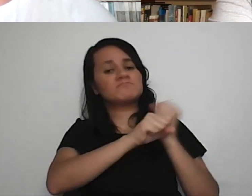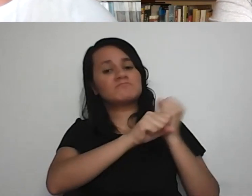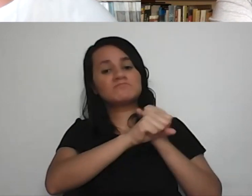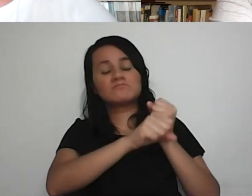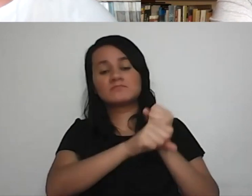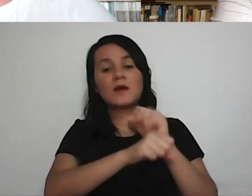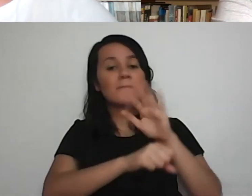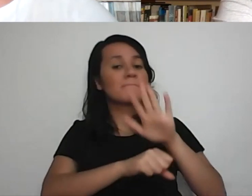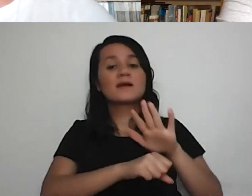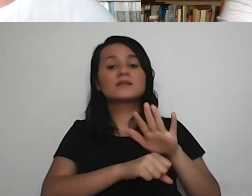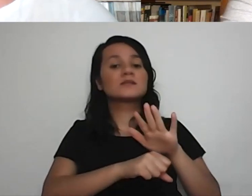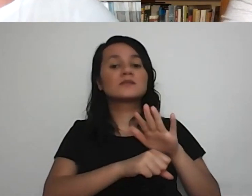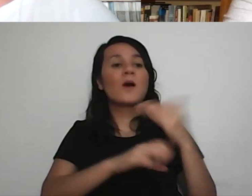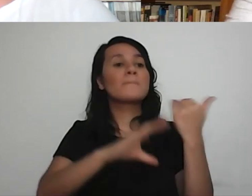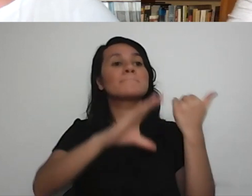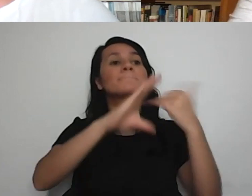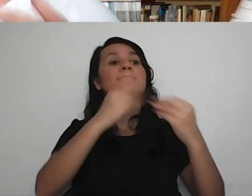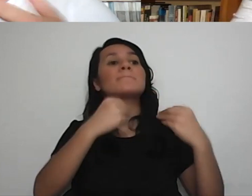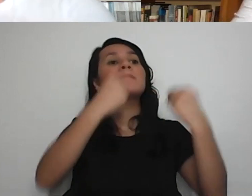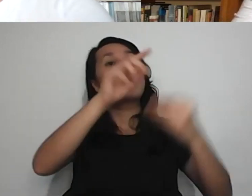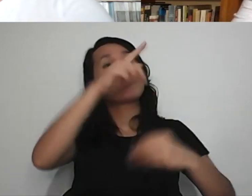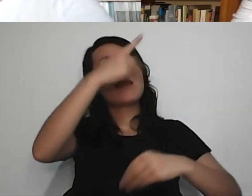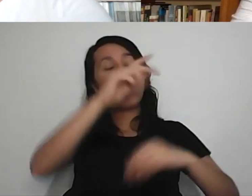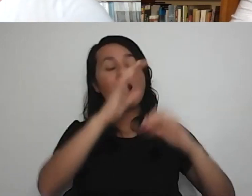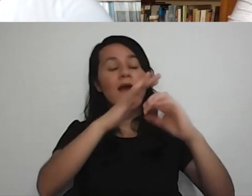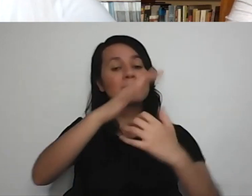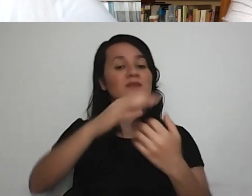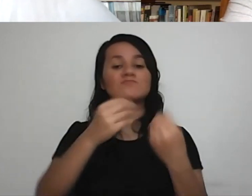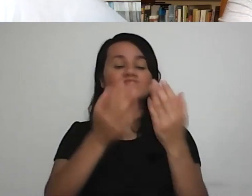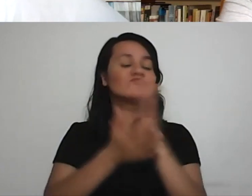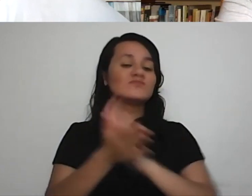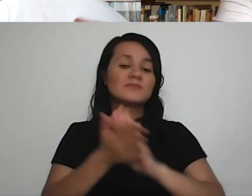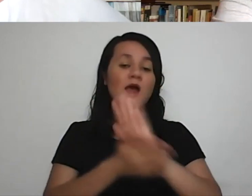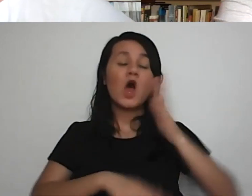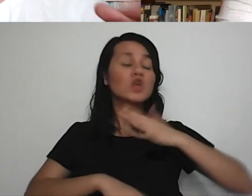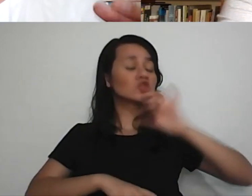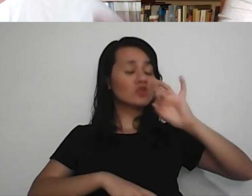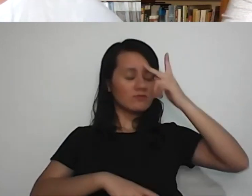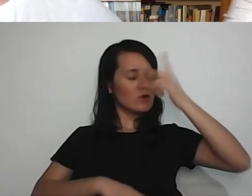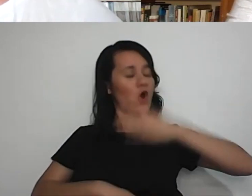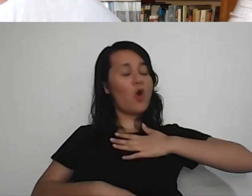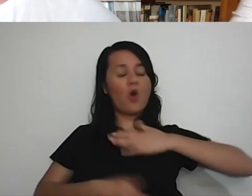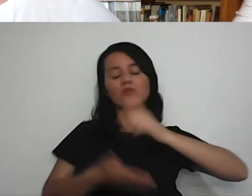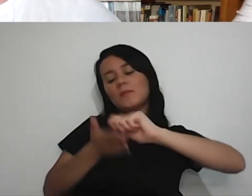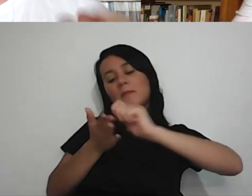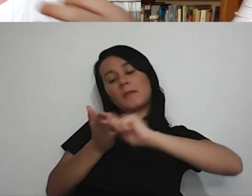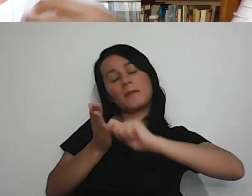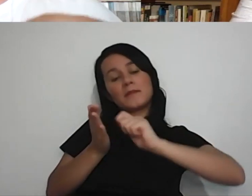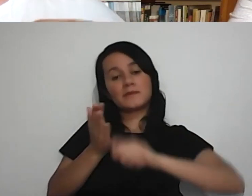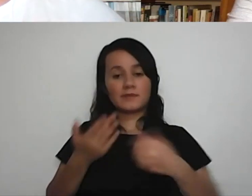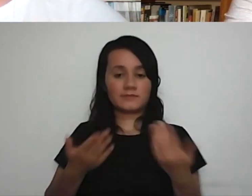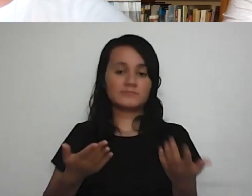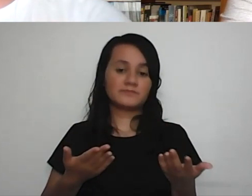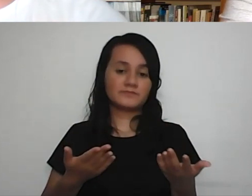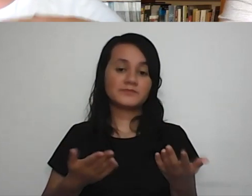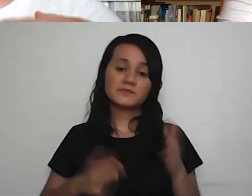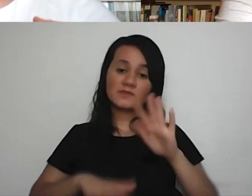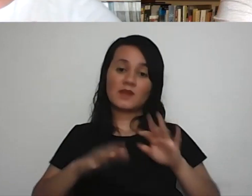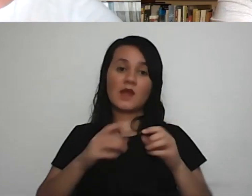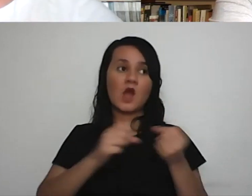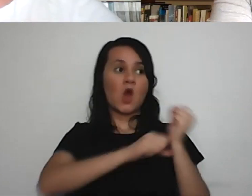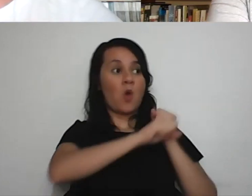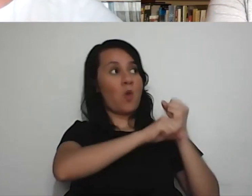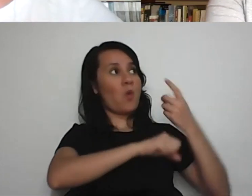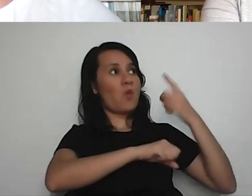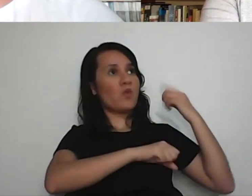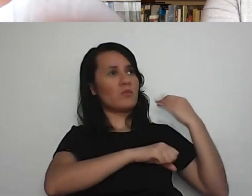nem não manda para a editora, para nada, ela gosta de escrever, né? E nos últimos anos, a democratização,